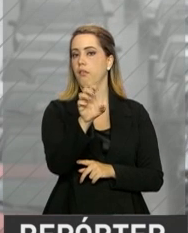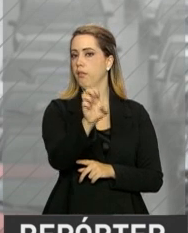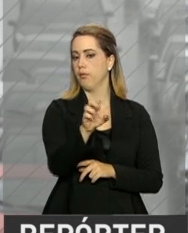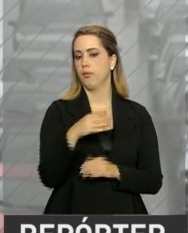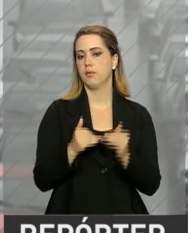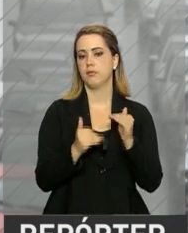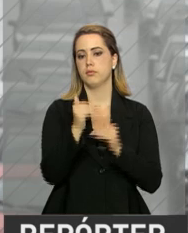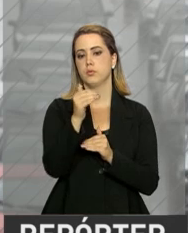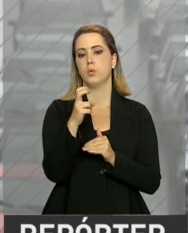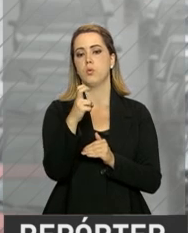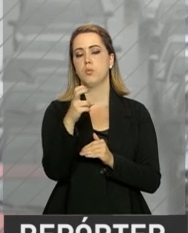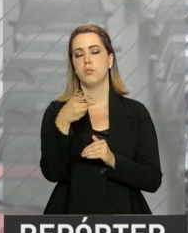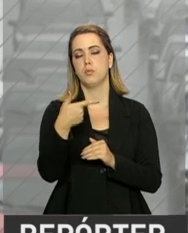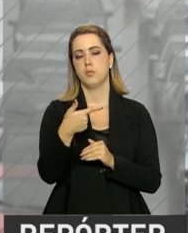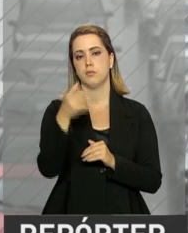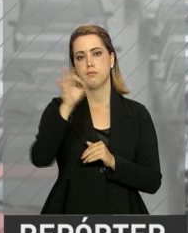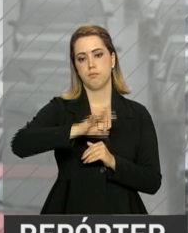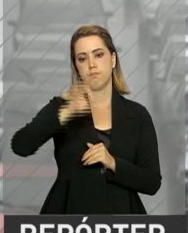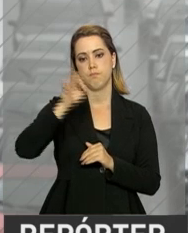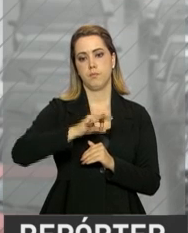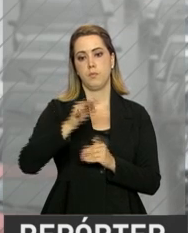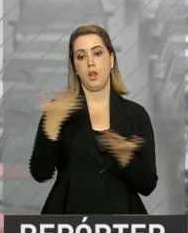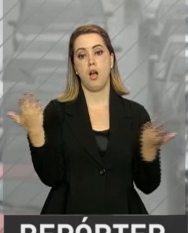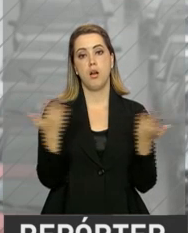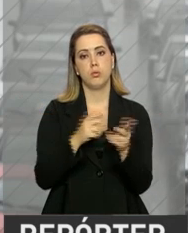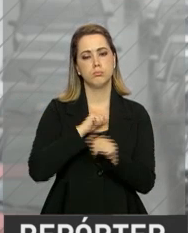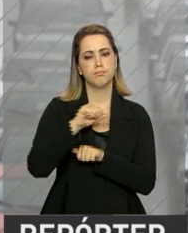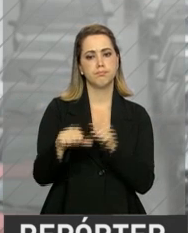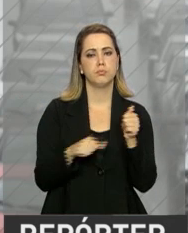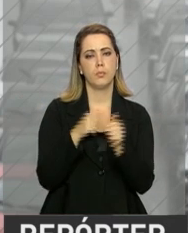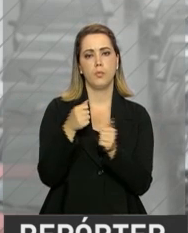de 52% de R